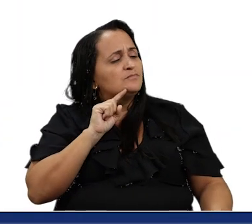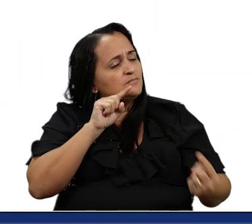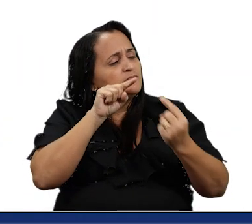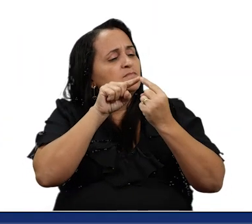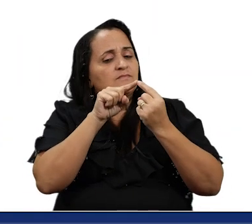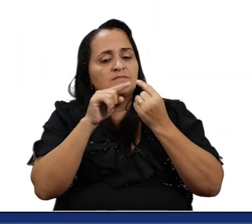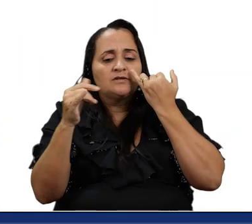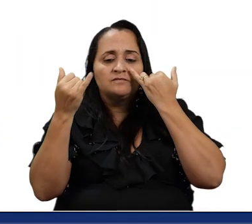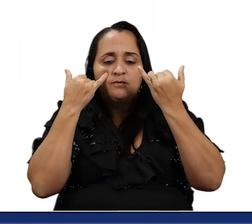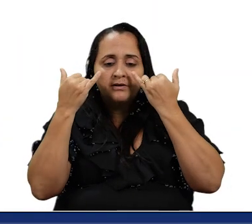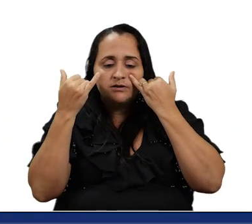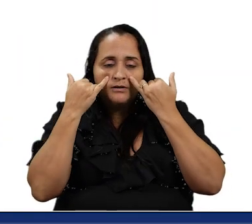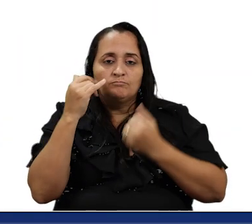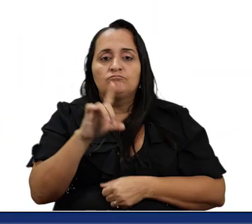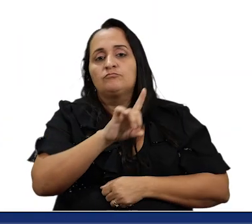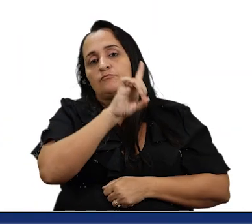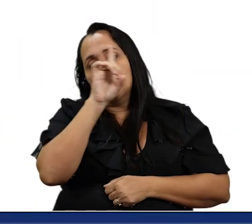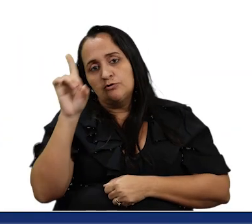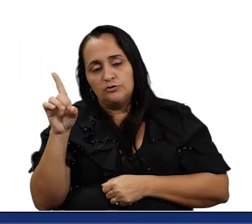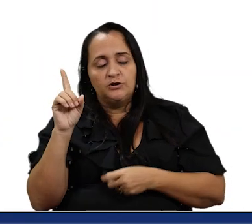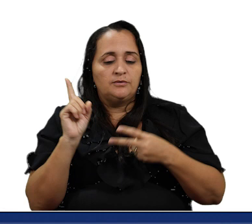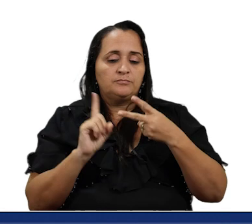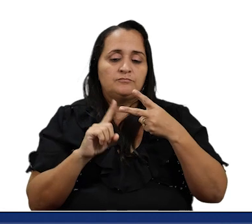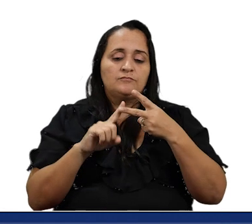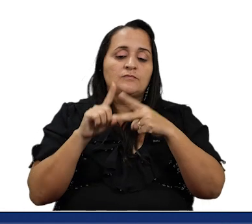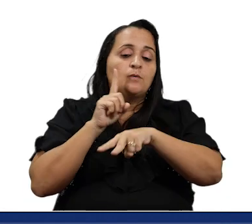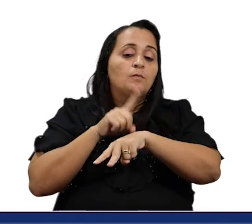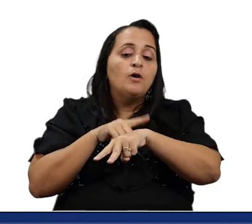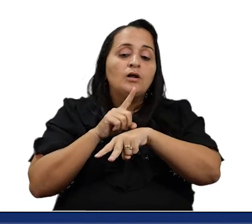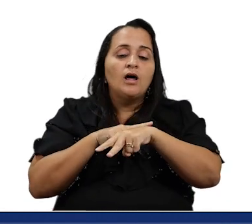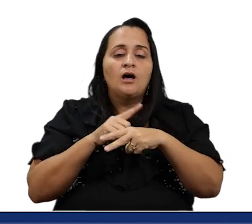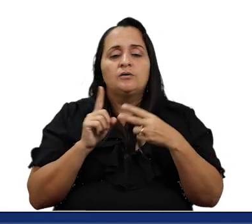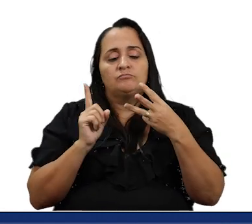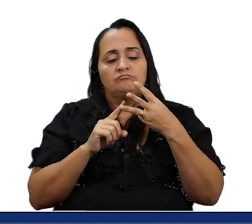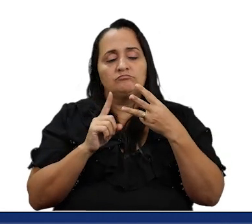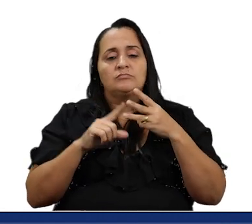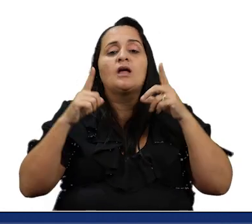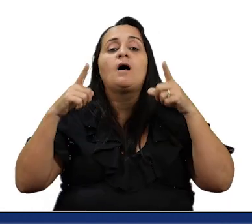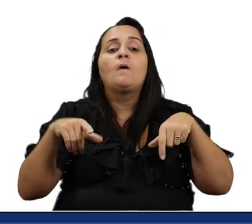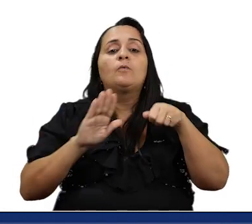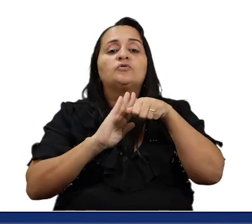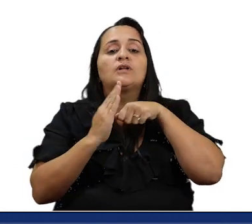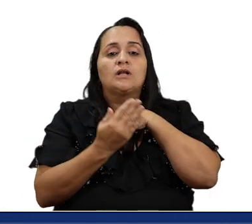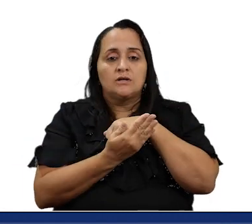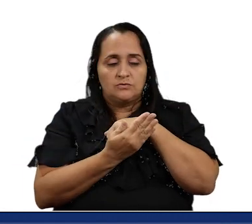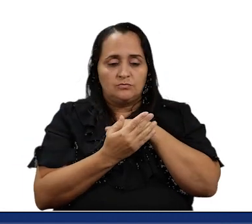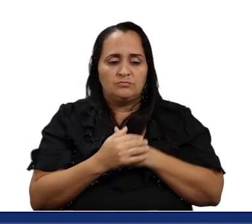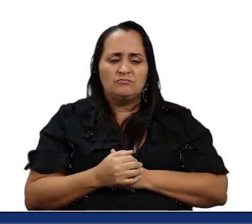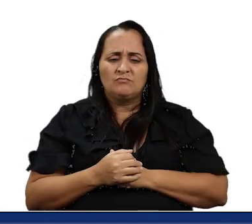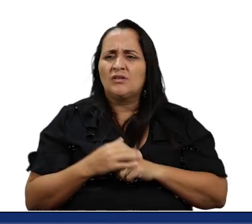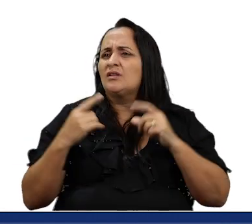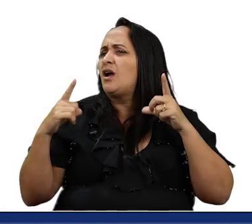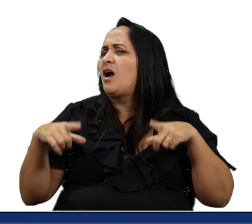informações: data, horário e a localização da Casa do Carnaval. Onde é que tem